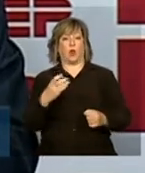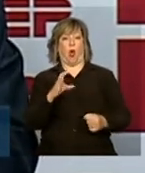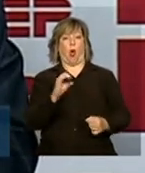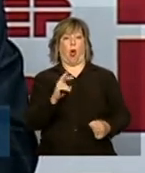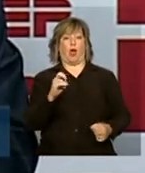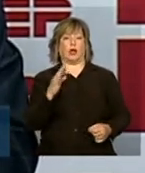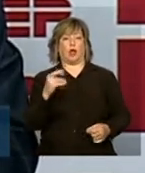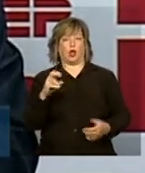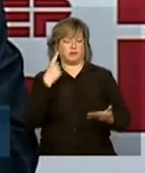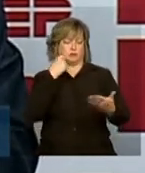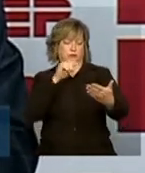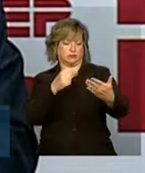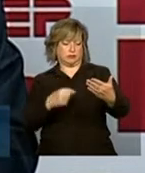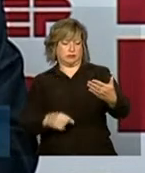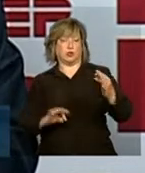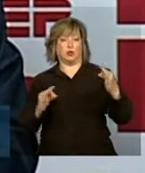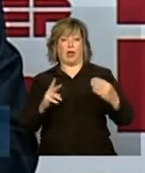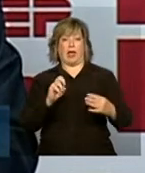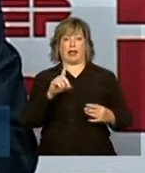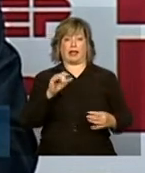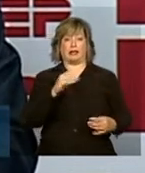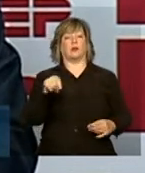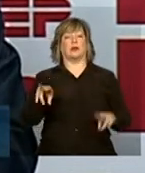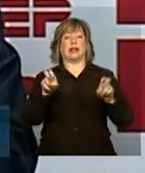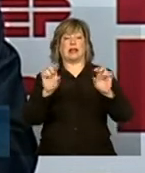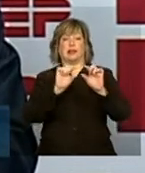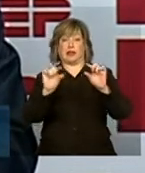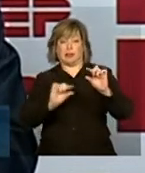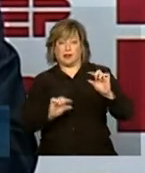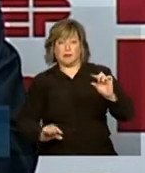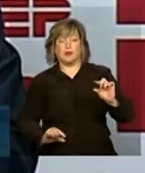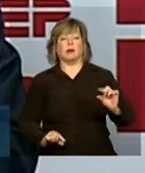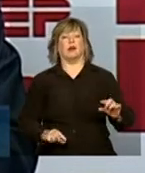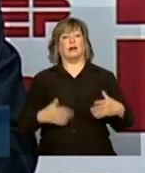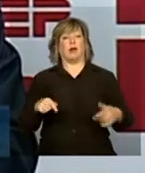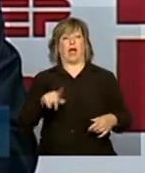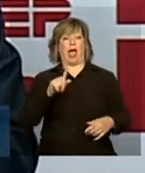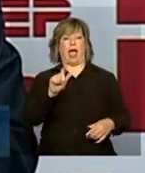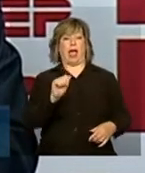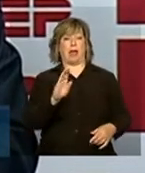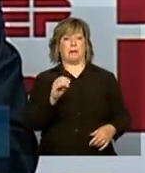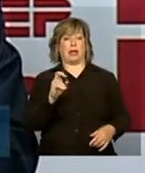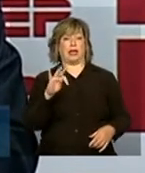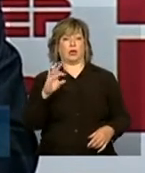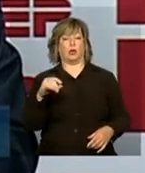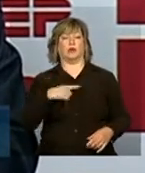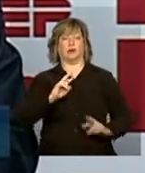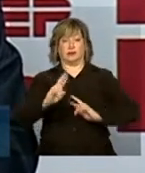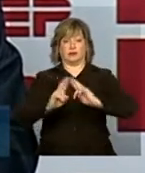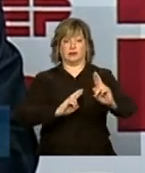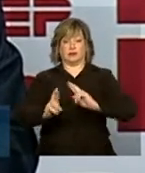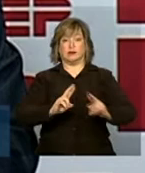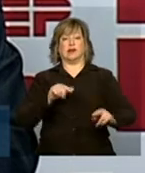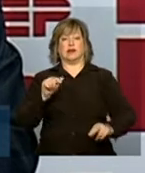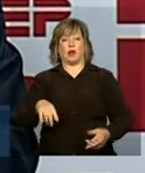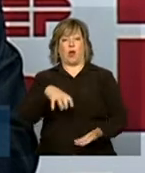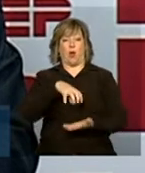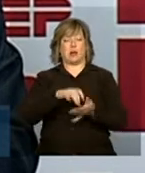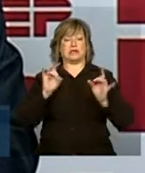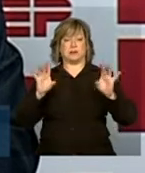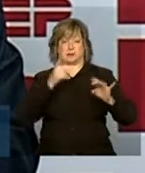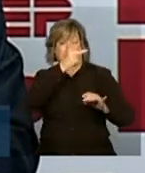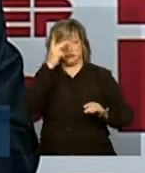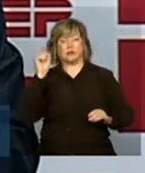de redação com o novo tema, já com o conteúdo do tema e o gabarito, a nossa comissão de